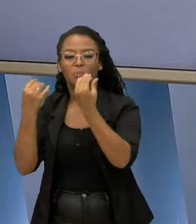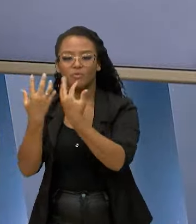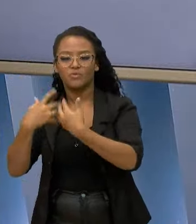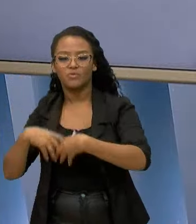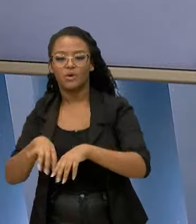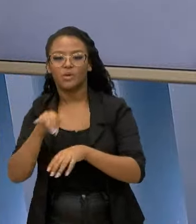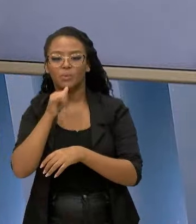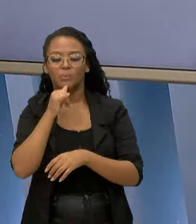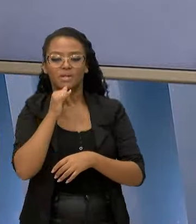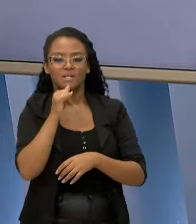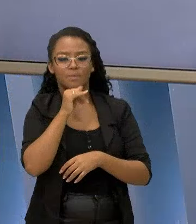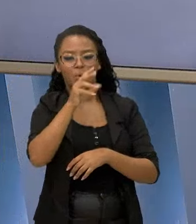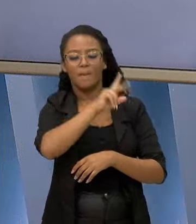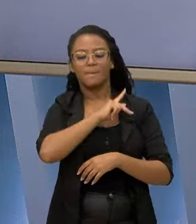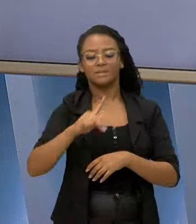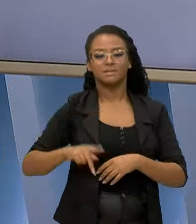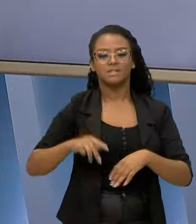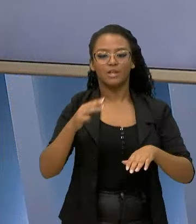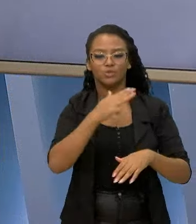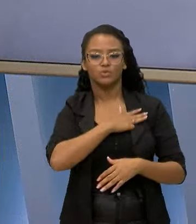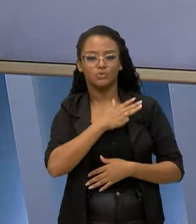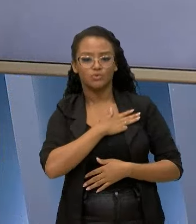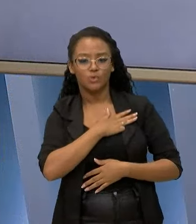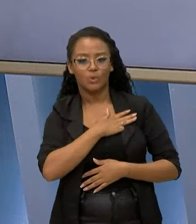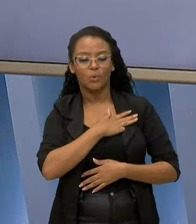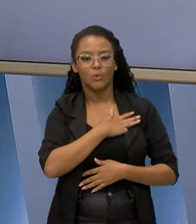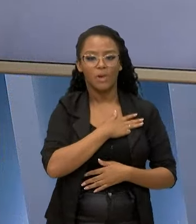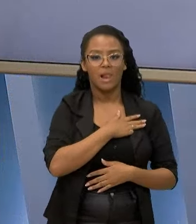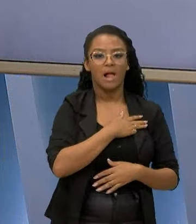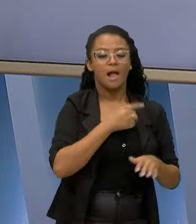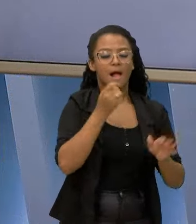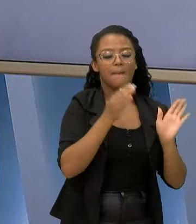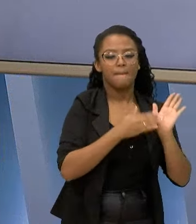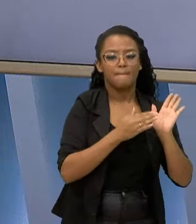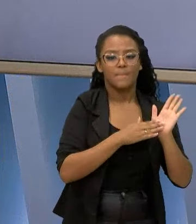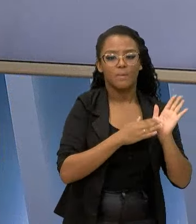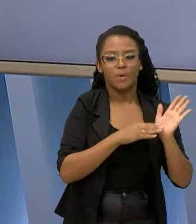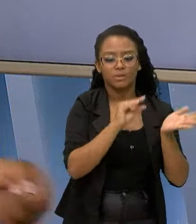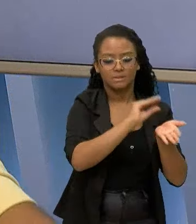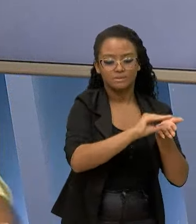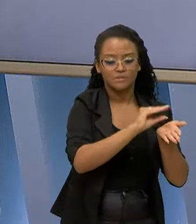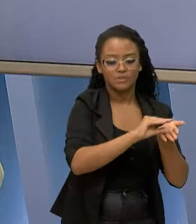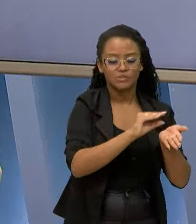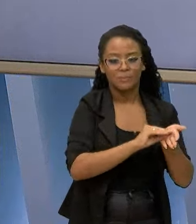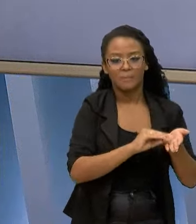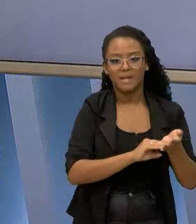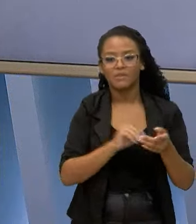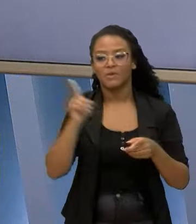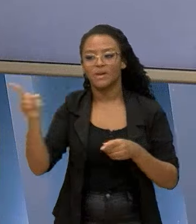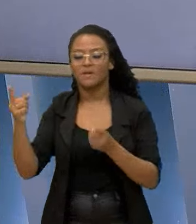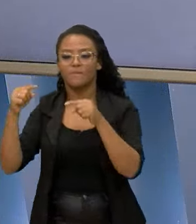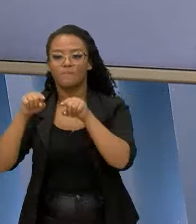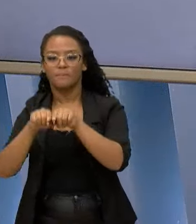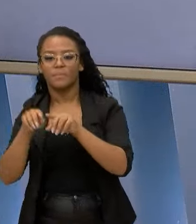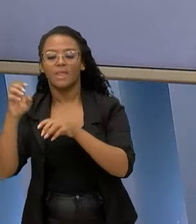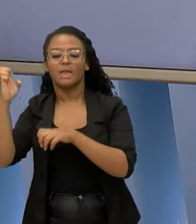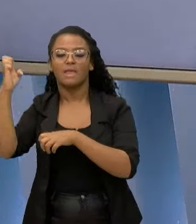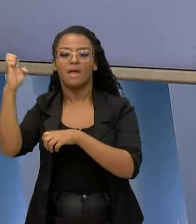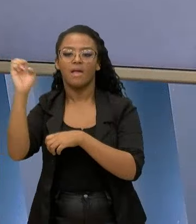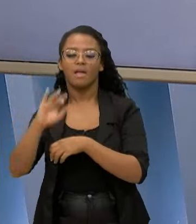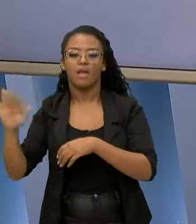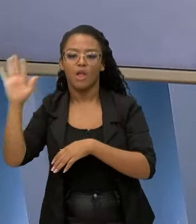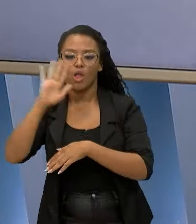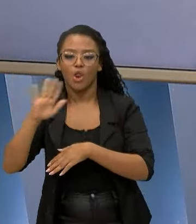Lula e desse Fundo de Desenvolvimento da União Europeia, nós temos o dinheiro necessário para construir o VLT aqui na cidade de Uberlândia.